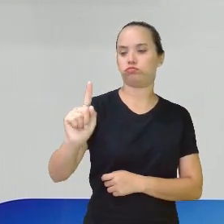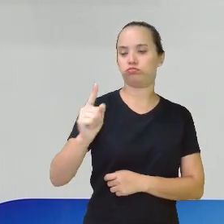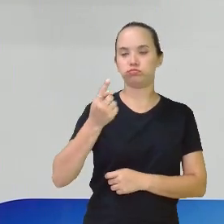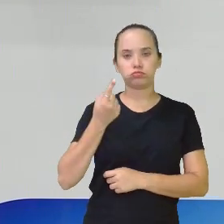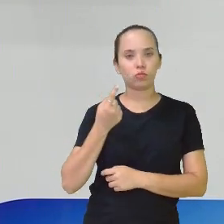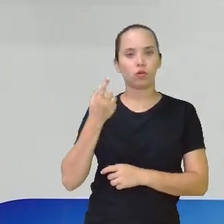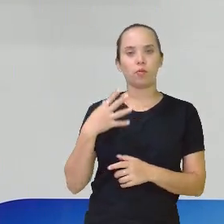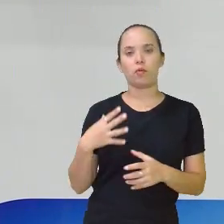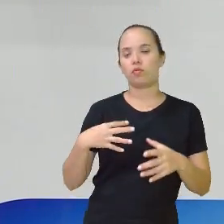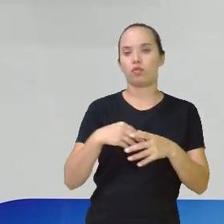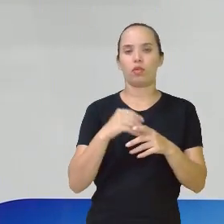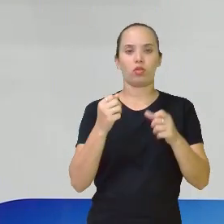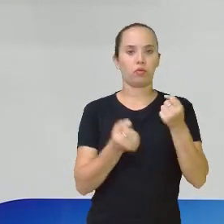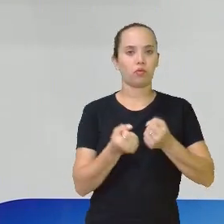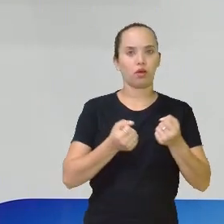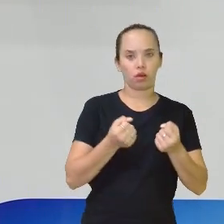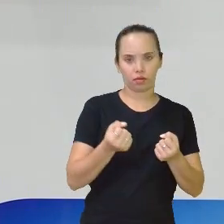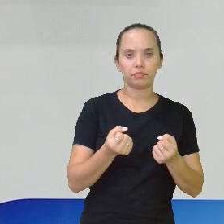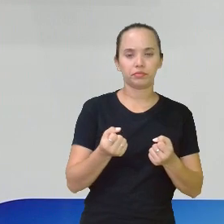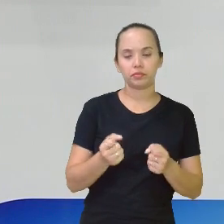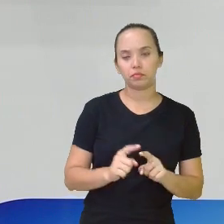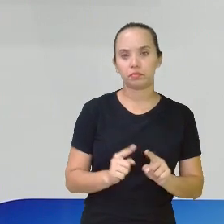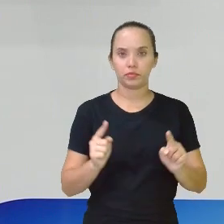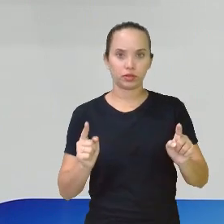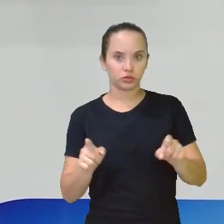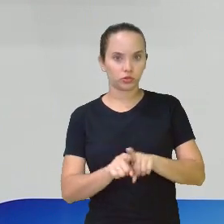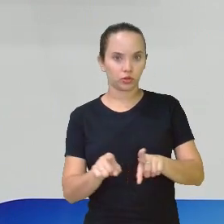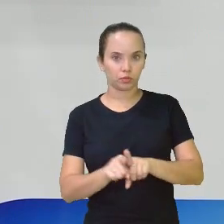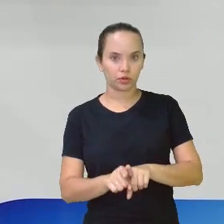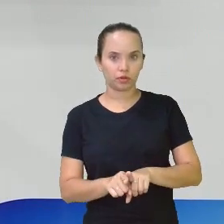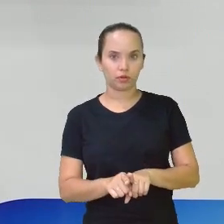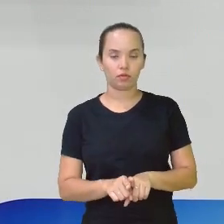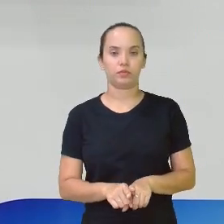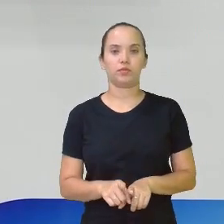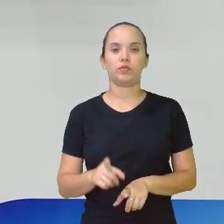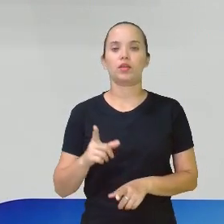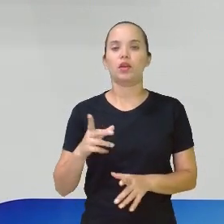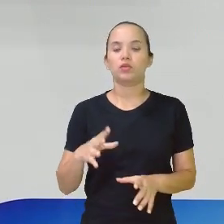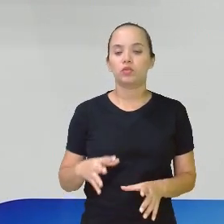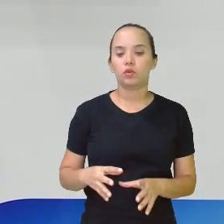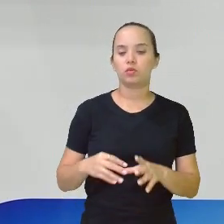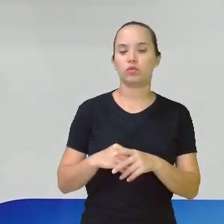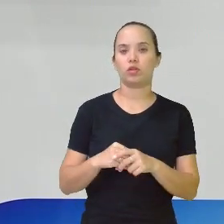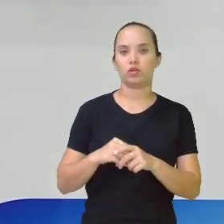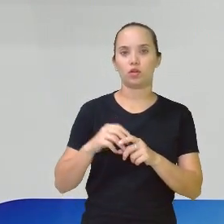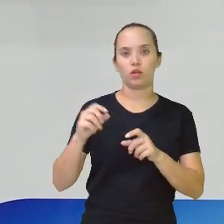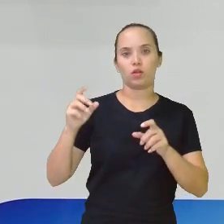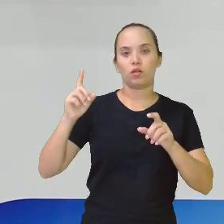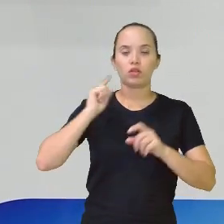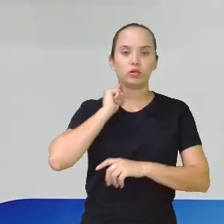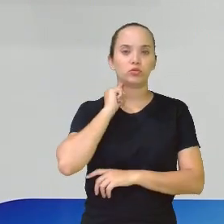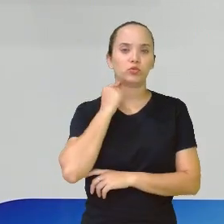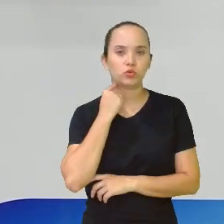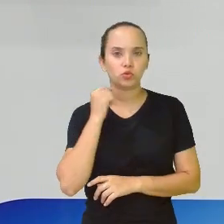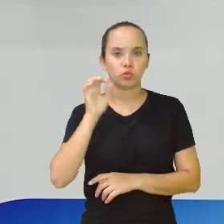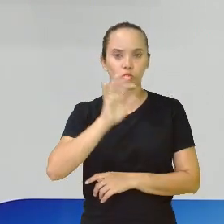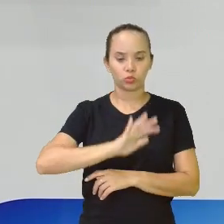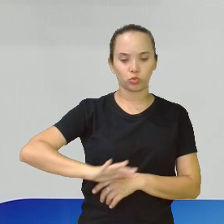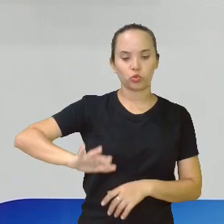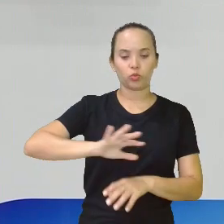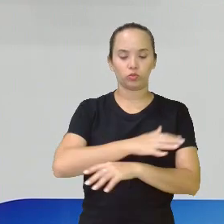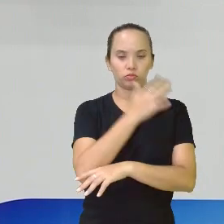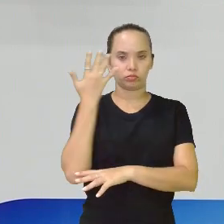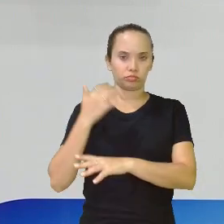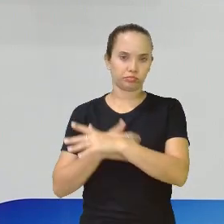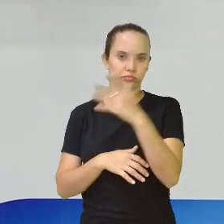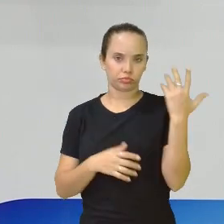se dirigindo para um lugar ou para o outro, mas, em compensação, também estamos poluindo o meio ambiente. Então, é preciso pensar